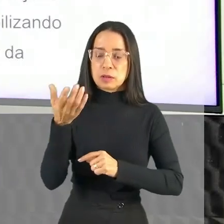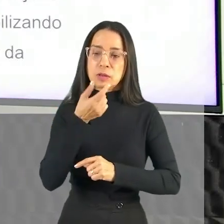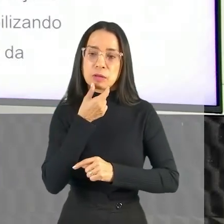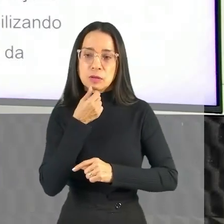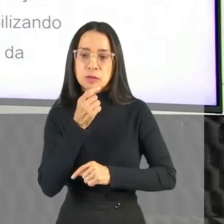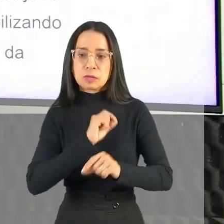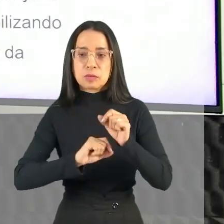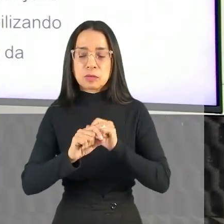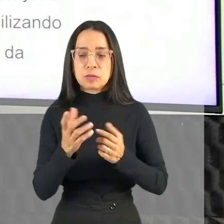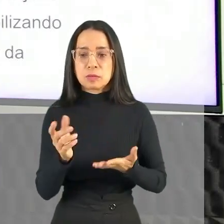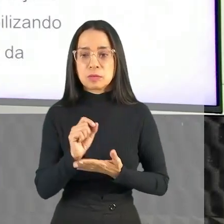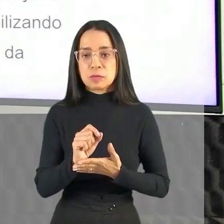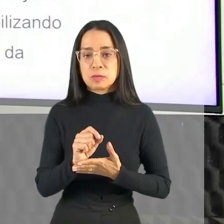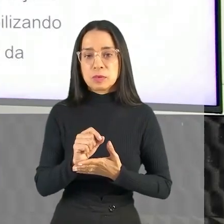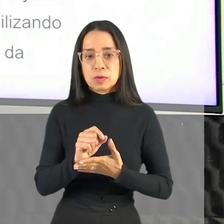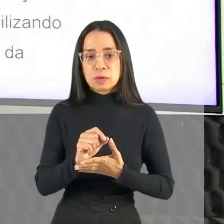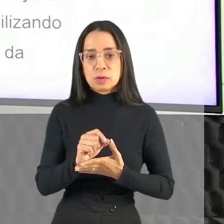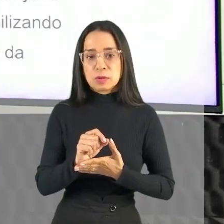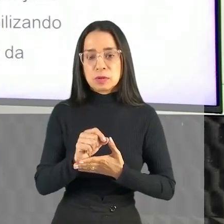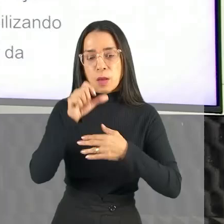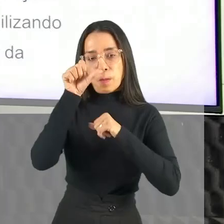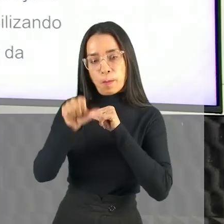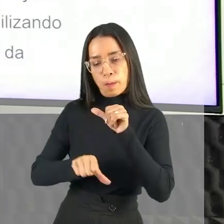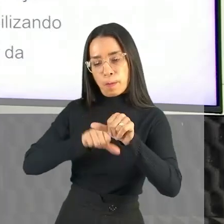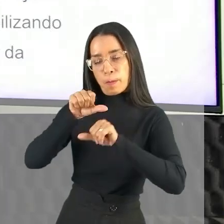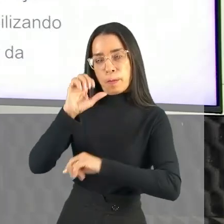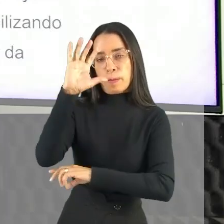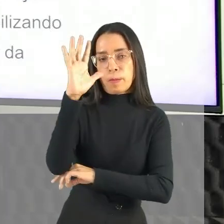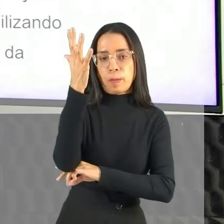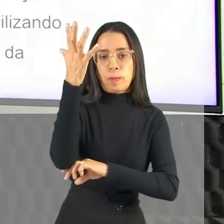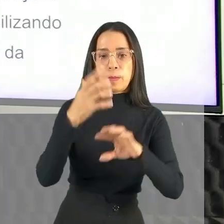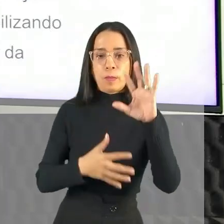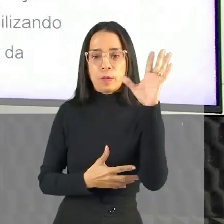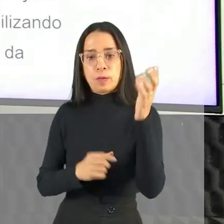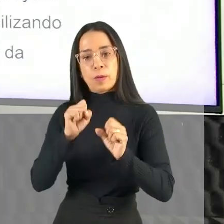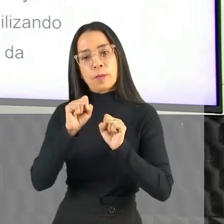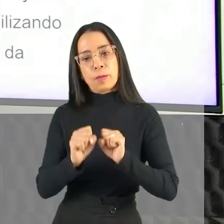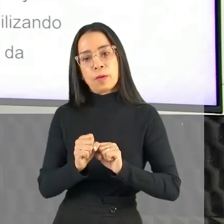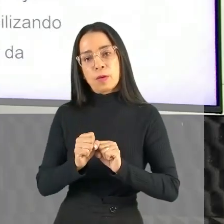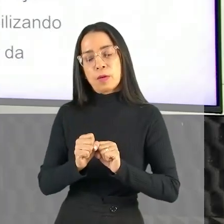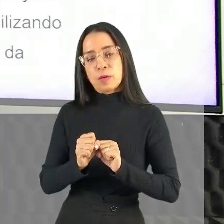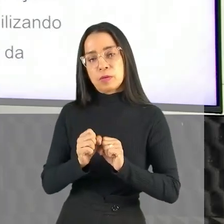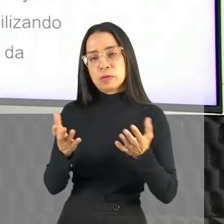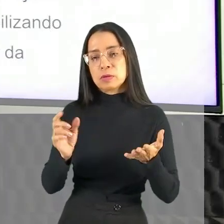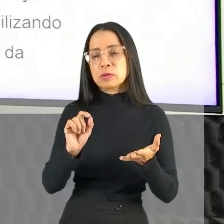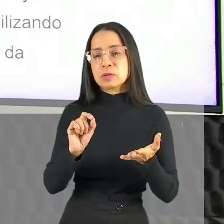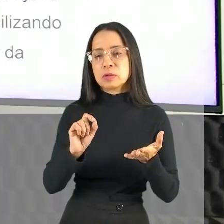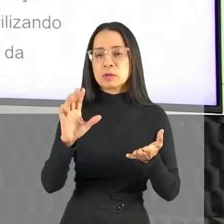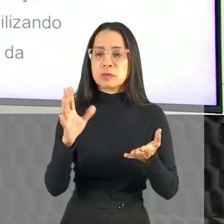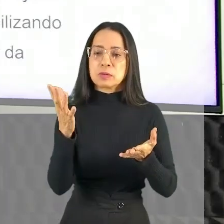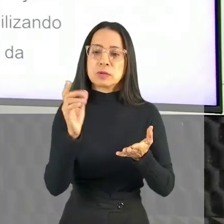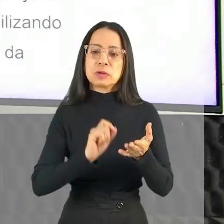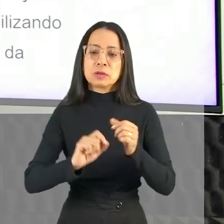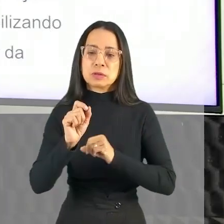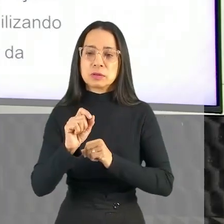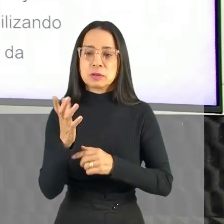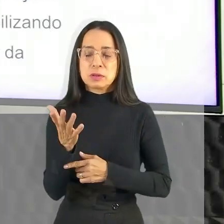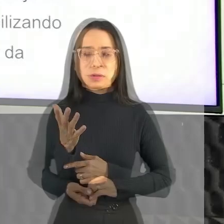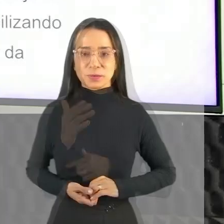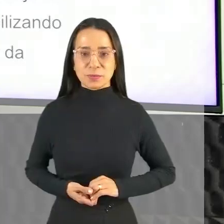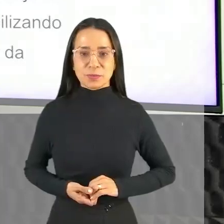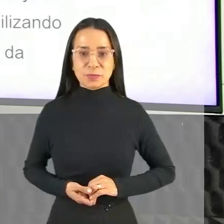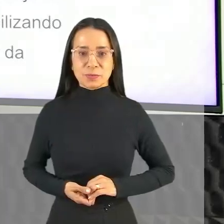homem dominando e alterando a natureza pode se constituir em um fator de